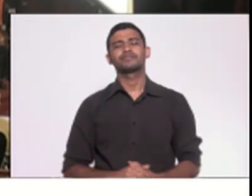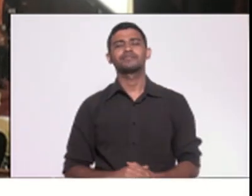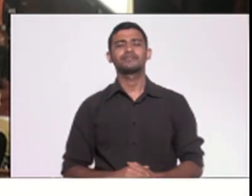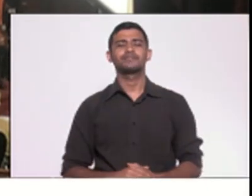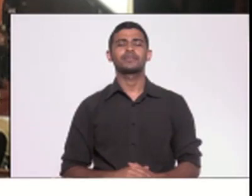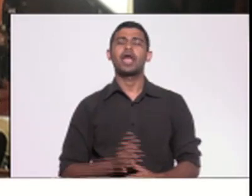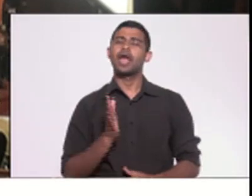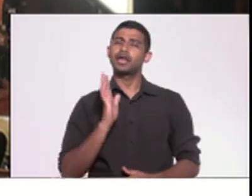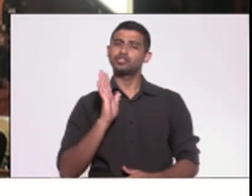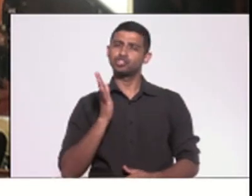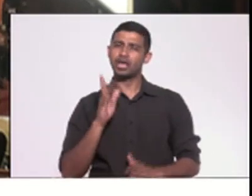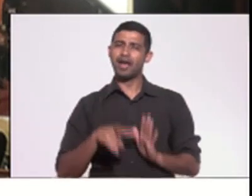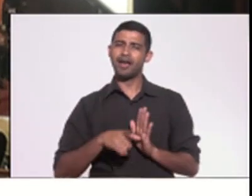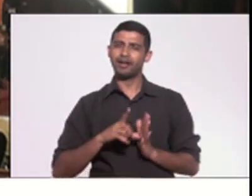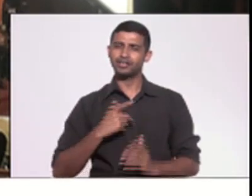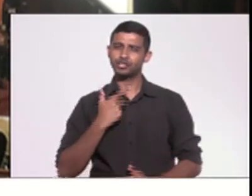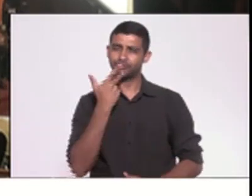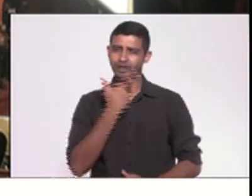Como já foi dito antes,